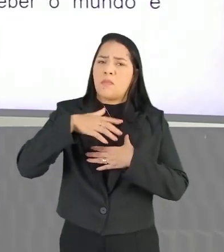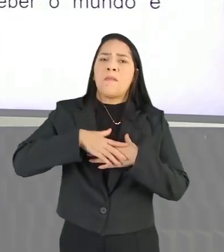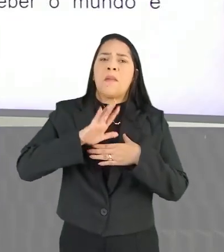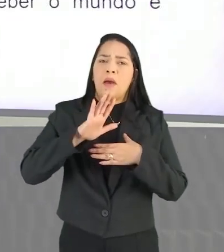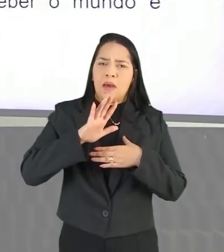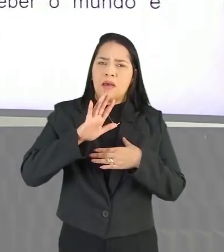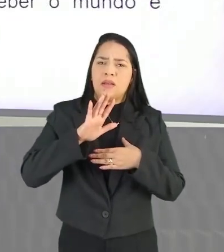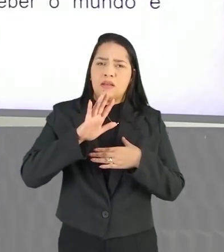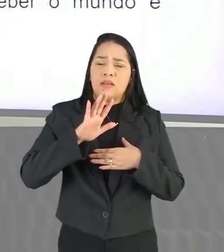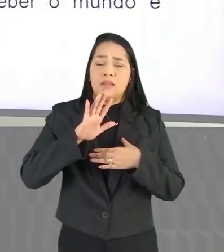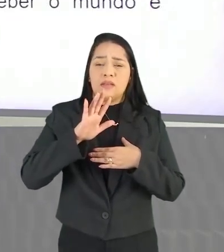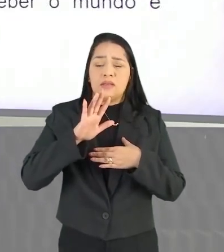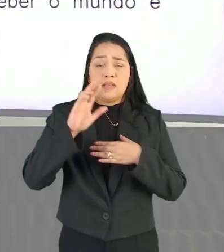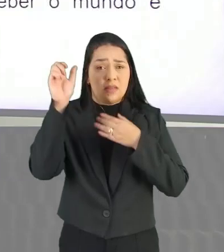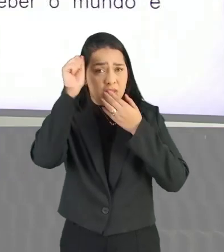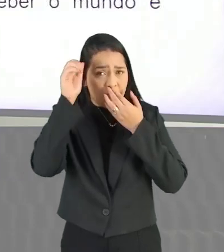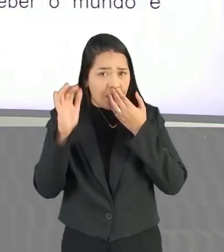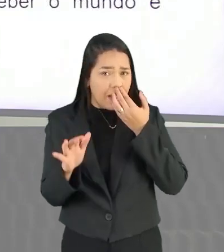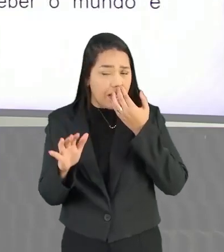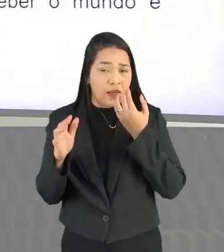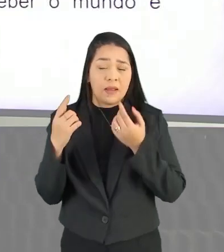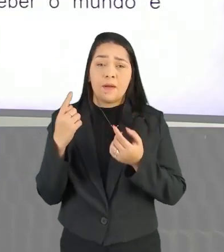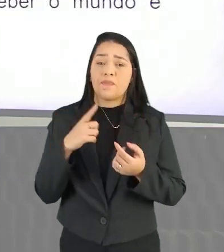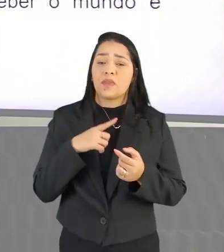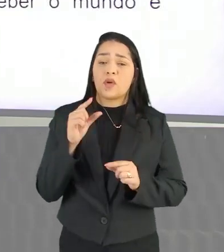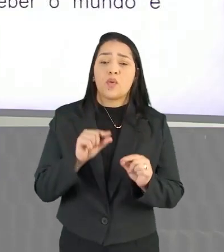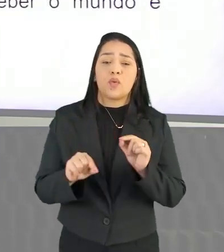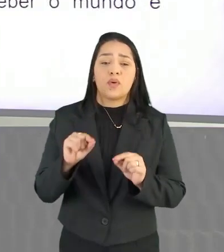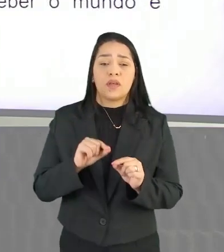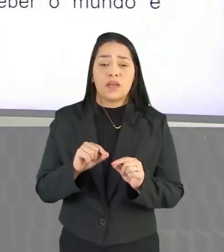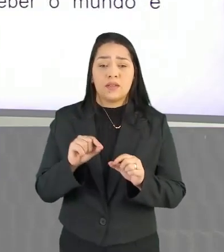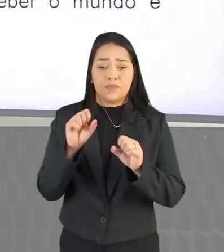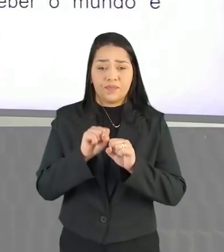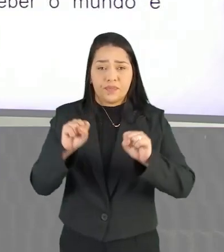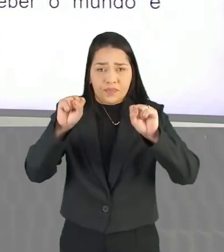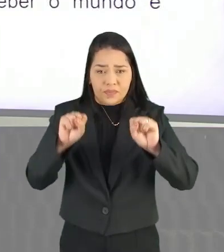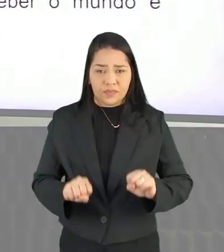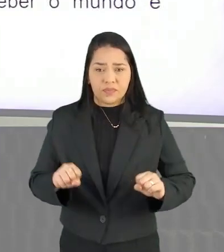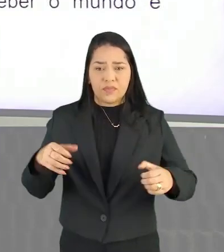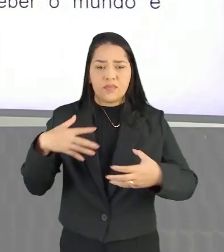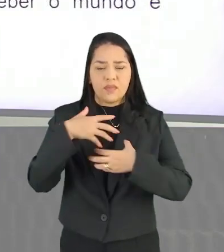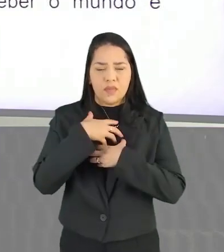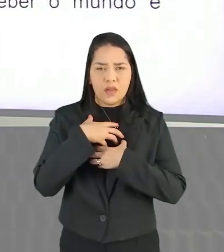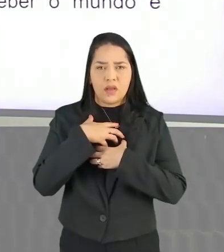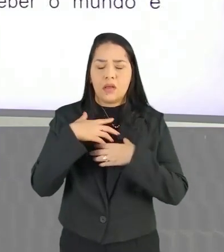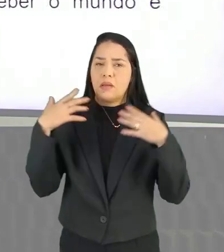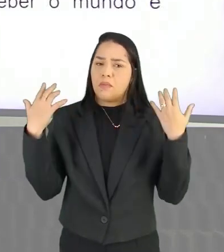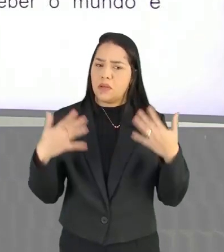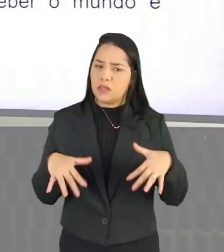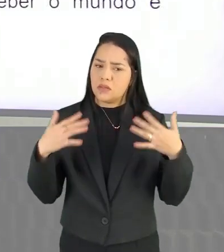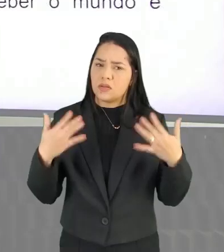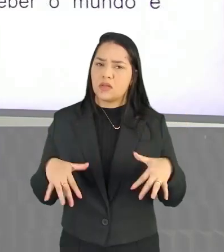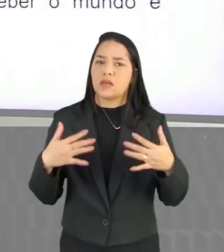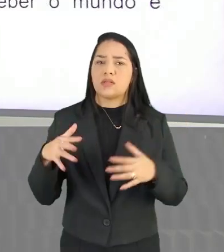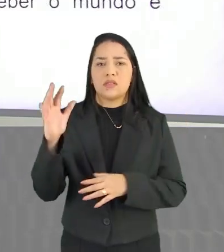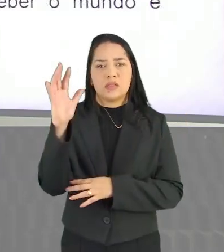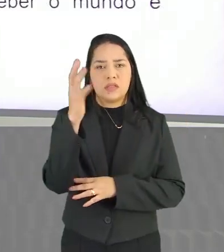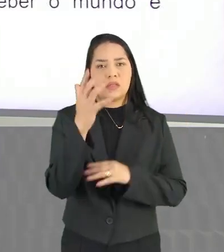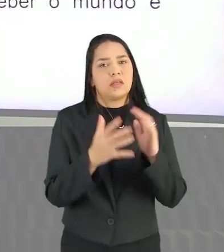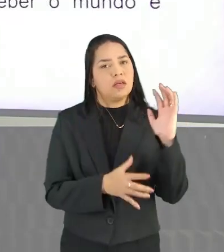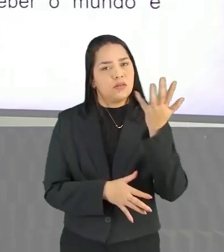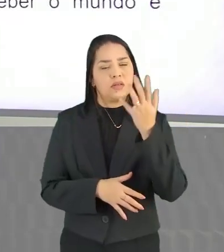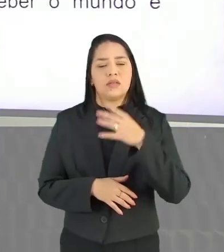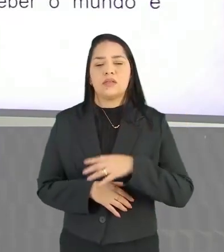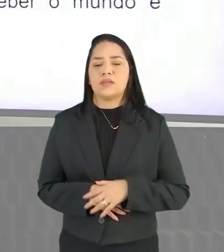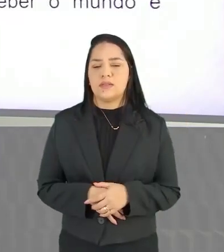aguçado. Na verdade, elas têm um dos sistemas sensoriais mais impressionantes